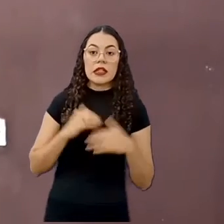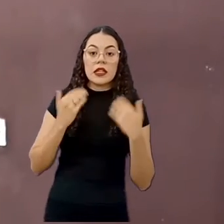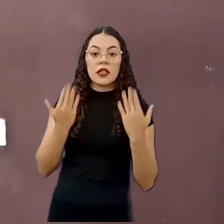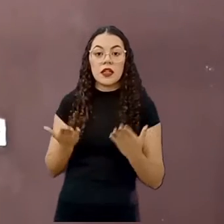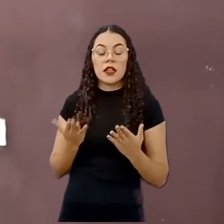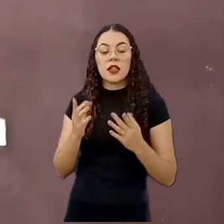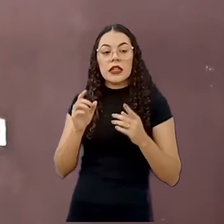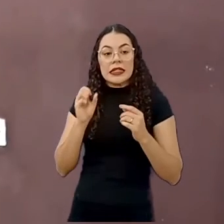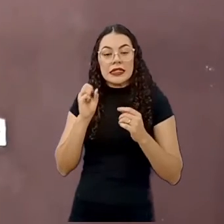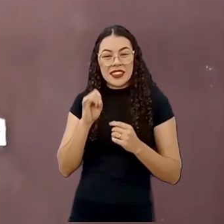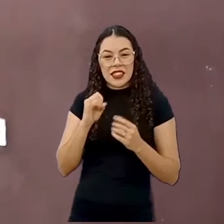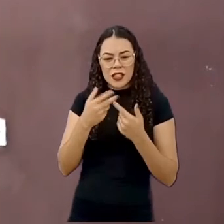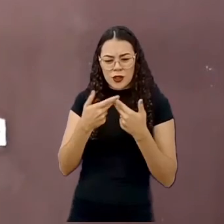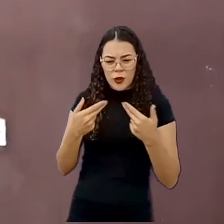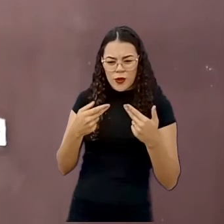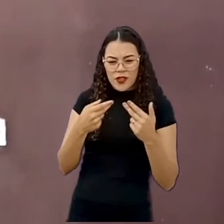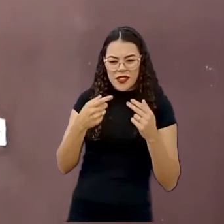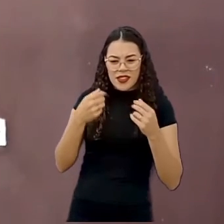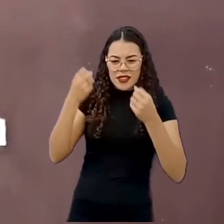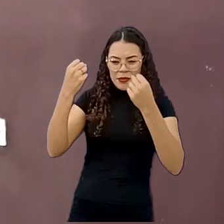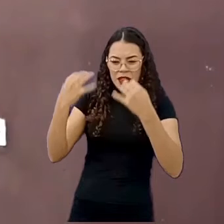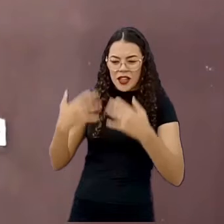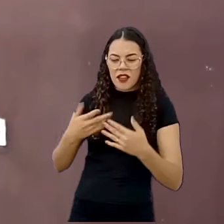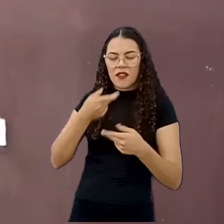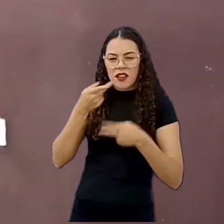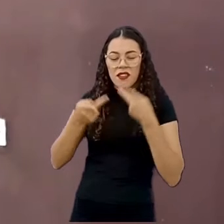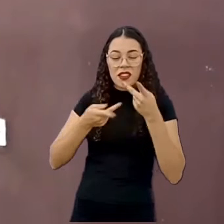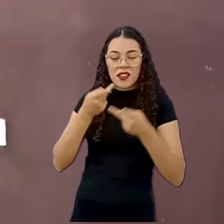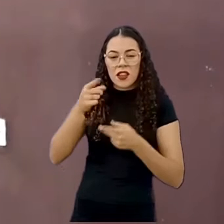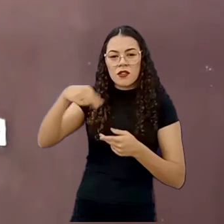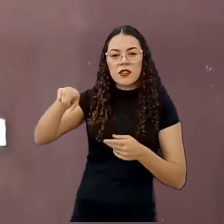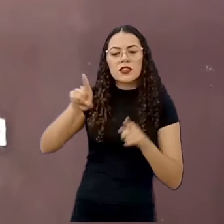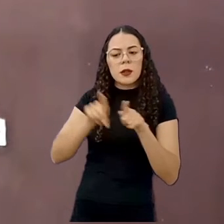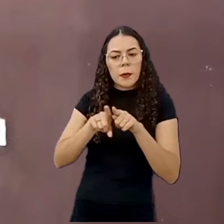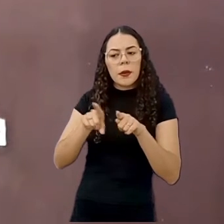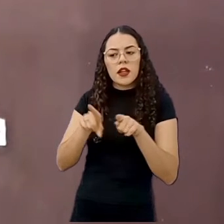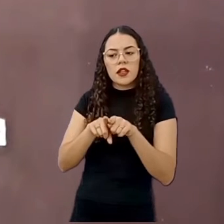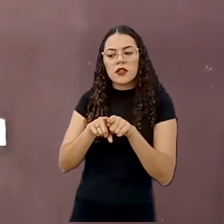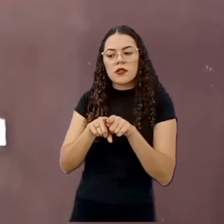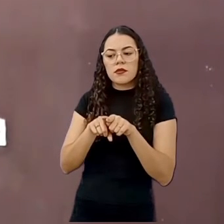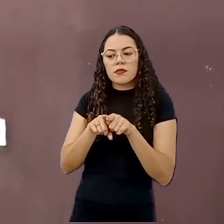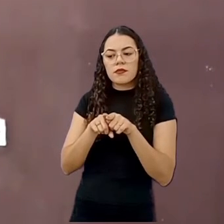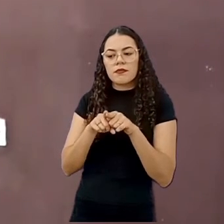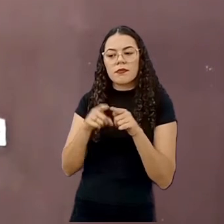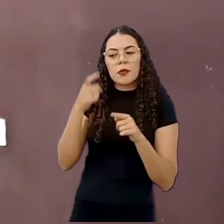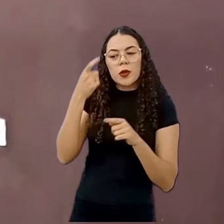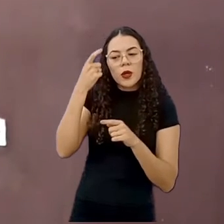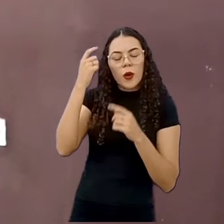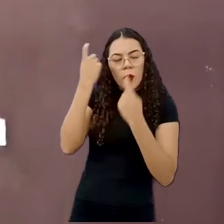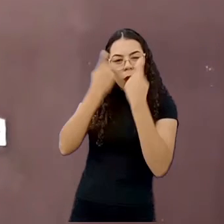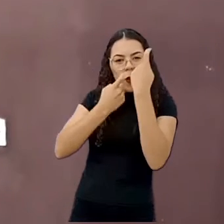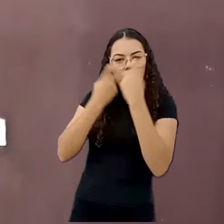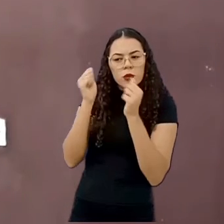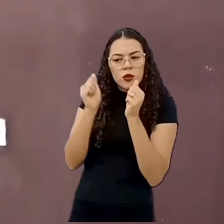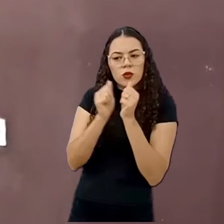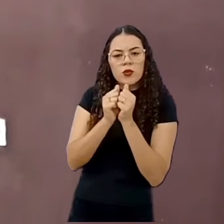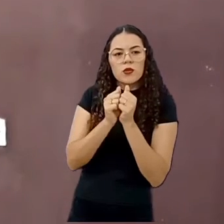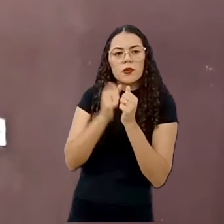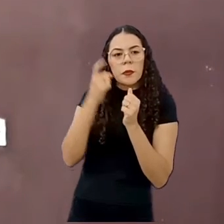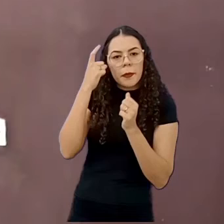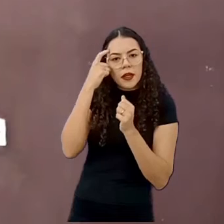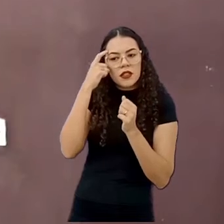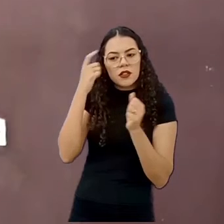E se nessas coisas que eu falei aqui, você também se preocupa junto comigo, você também pensa junto